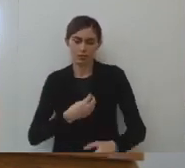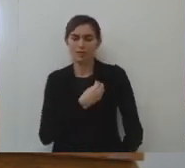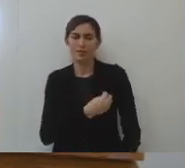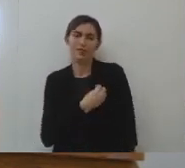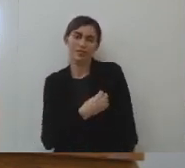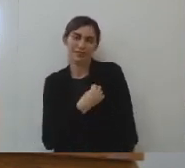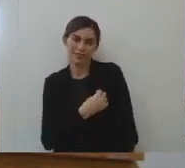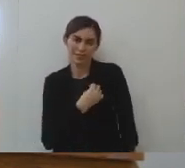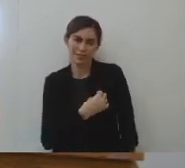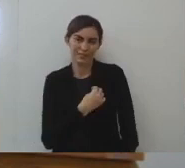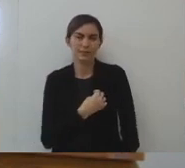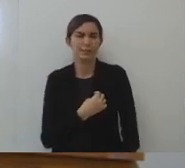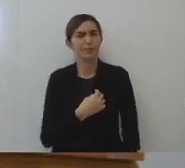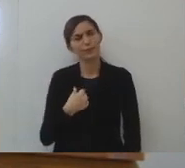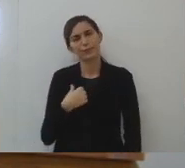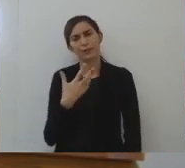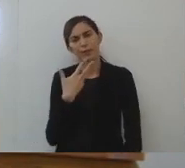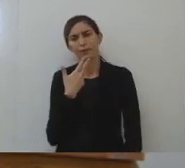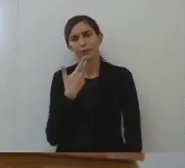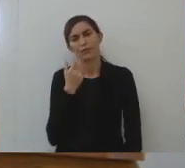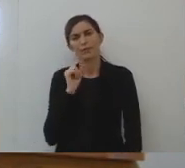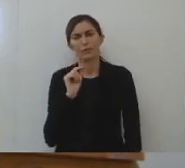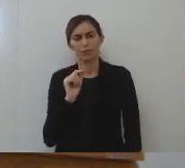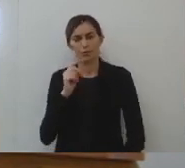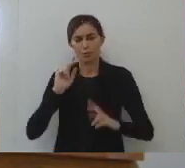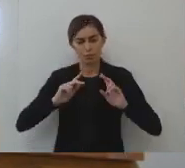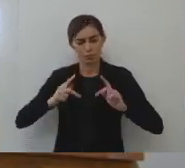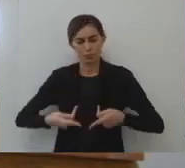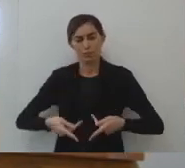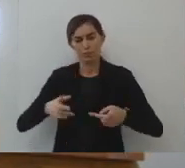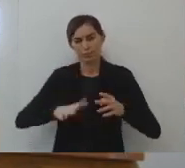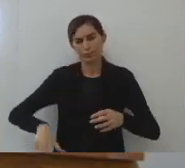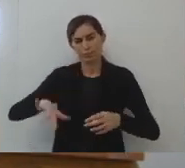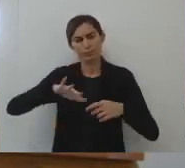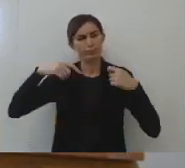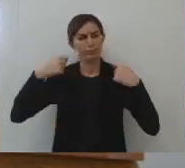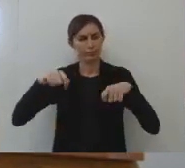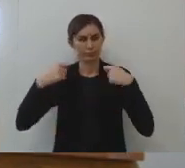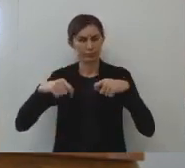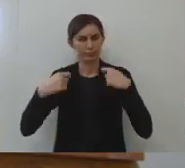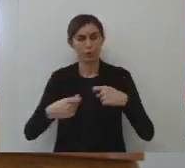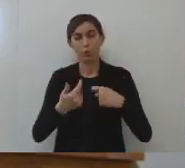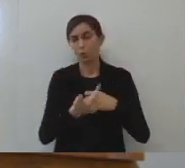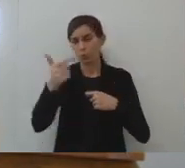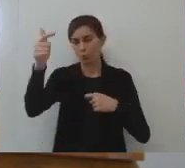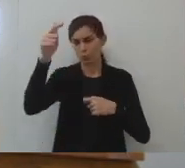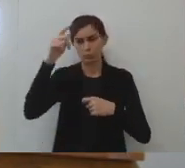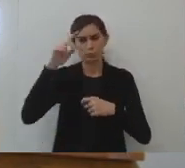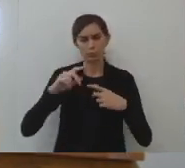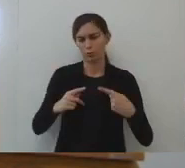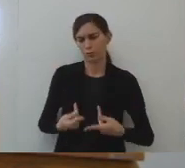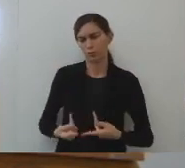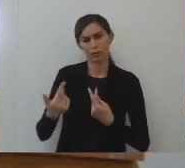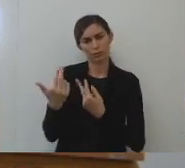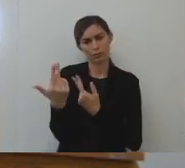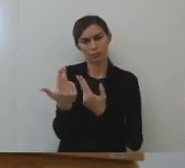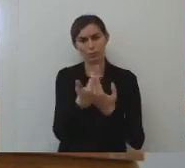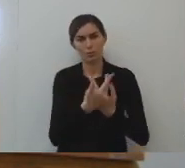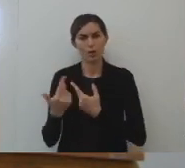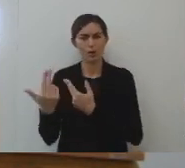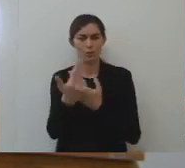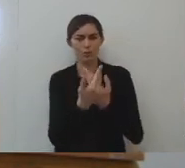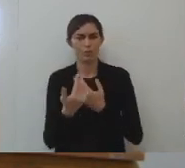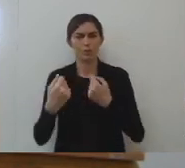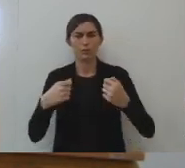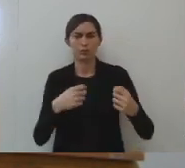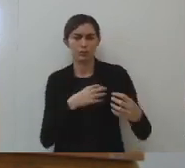sobrevivência. O que é que eu quero dizer com isso? É que o ser humano, ele precisa de outro ser humano. Nós